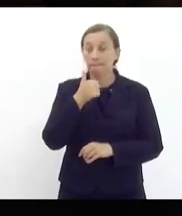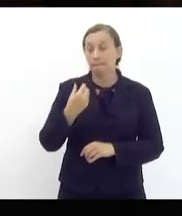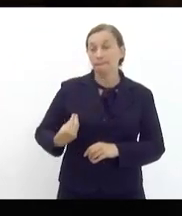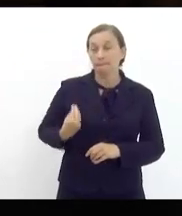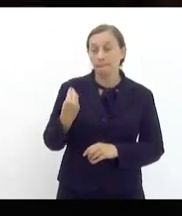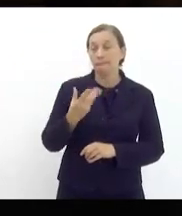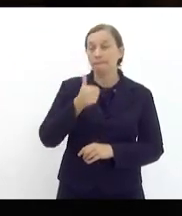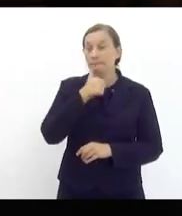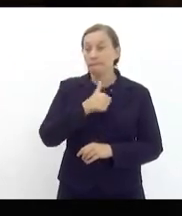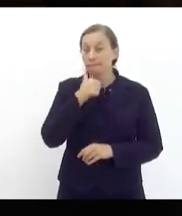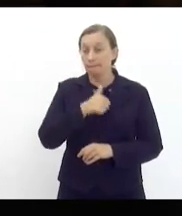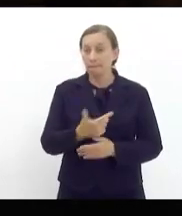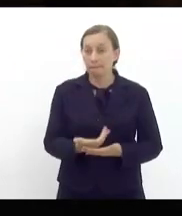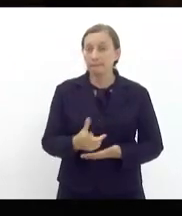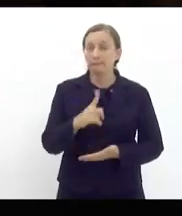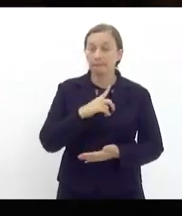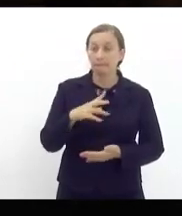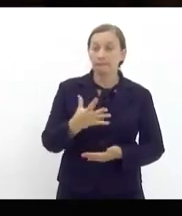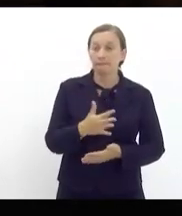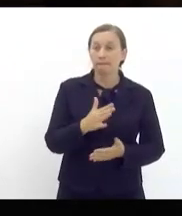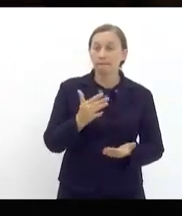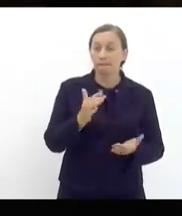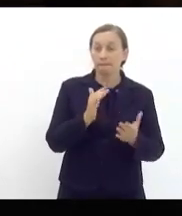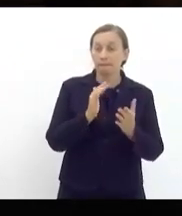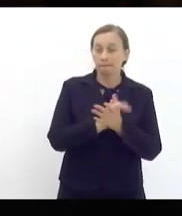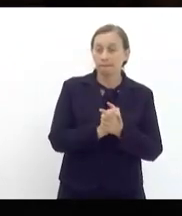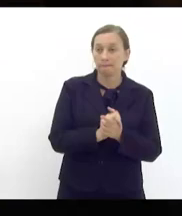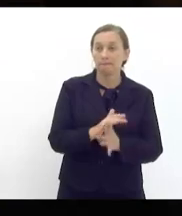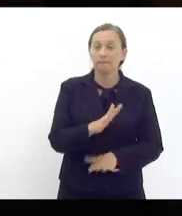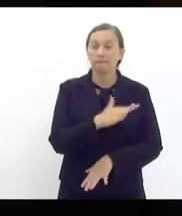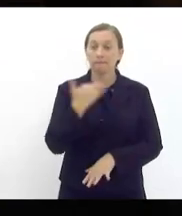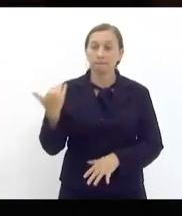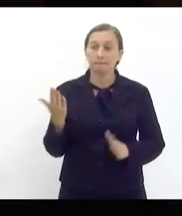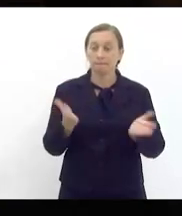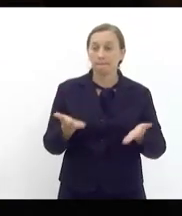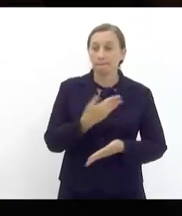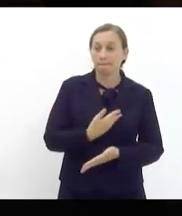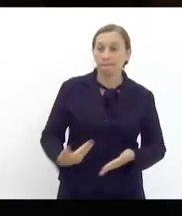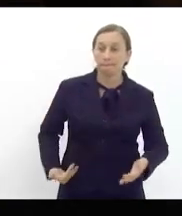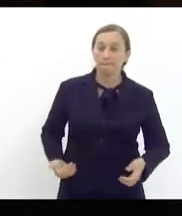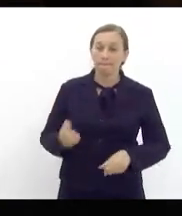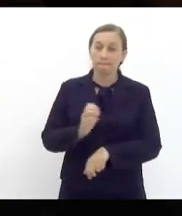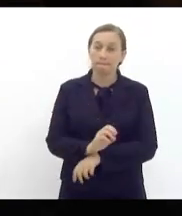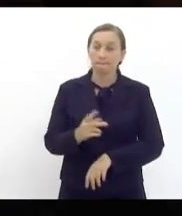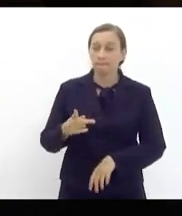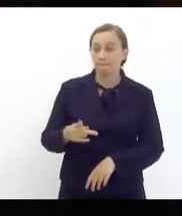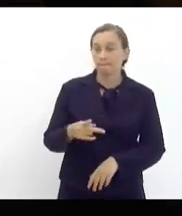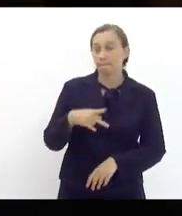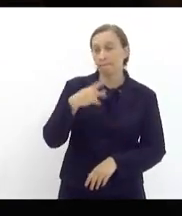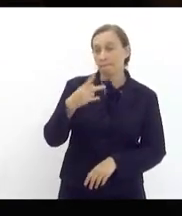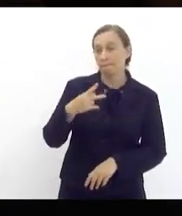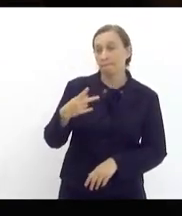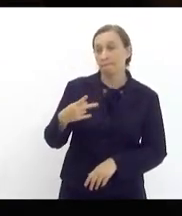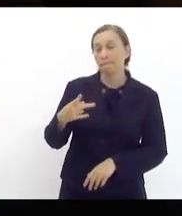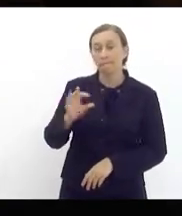companheiros assassinados e que hoje é o governador do estado que diz que a polícia é herói quando atira mas quando morre esse